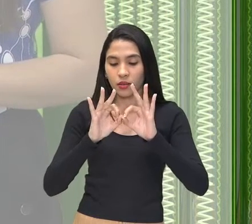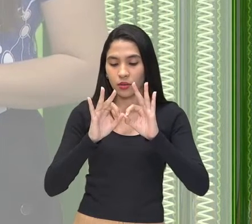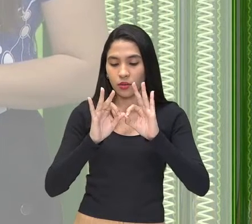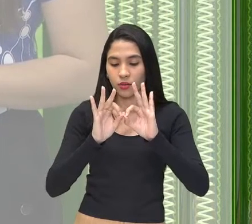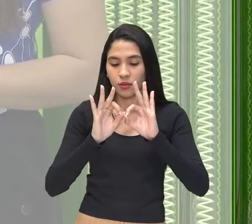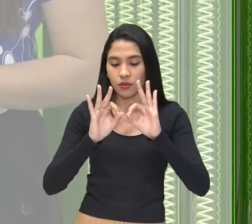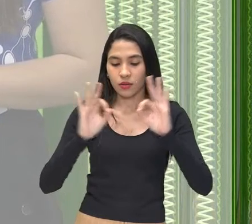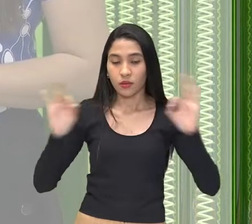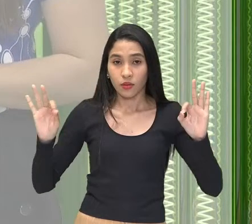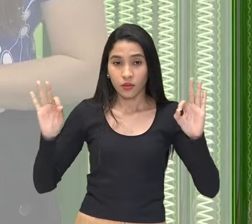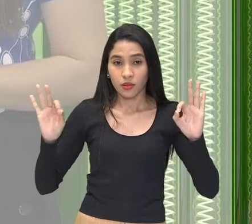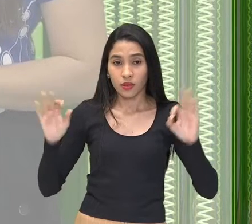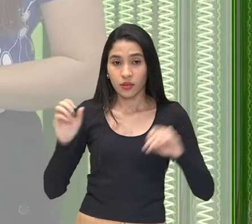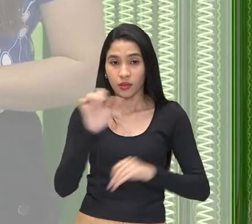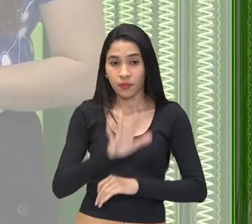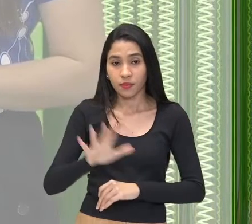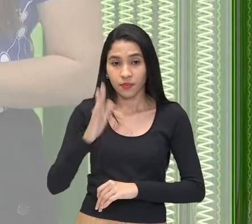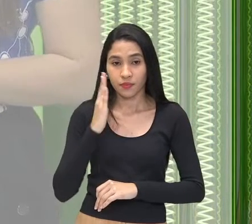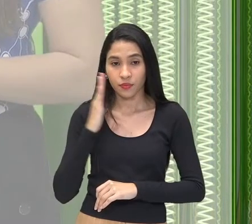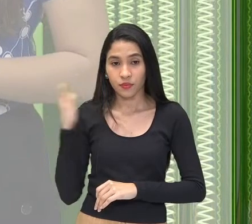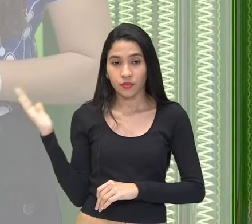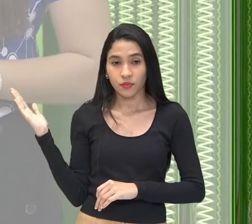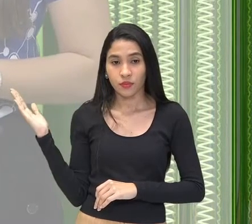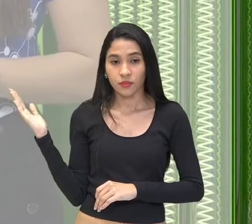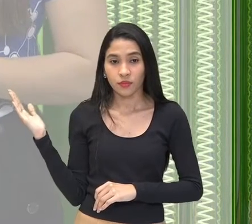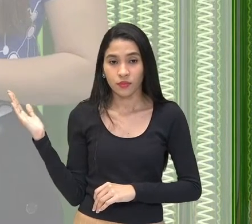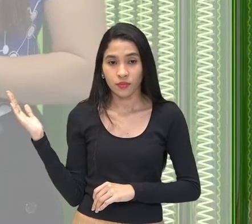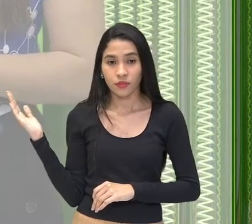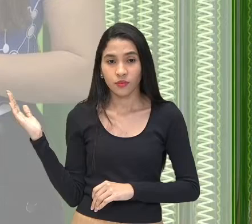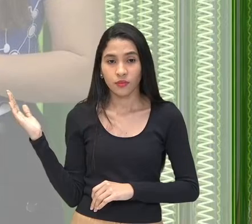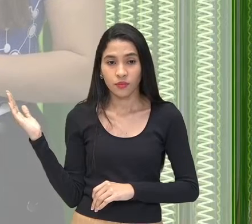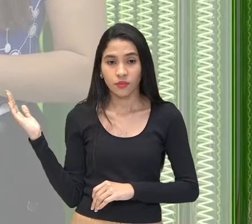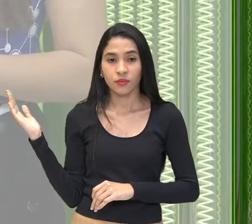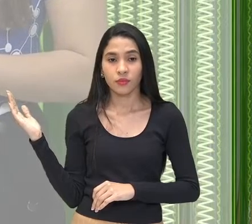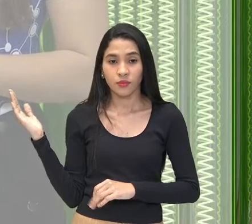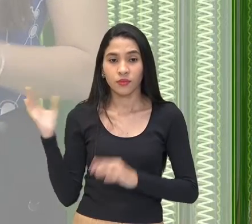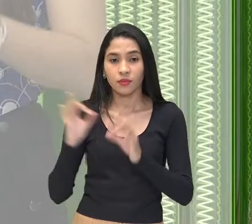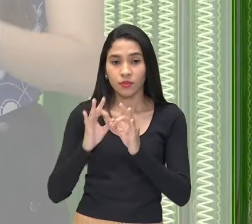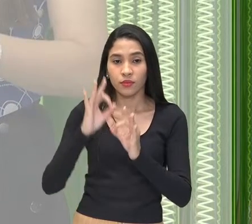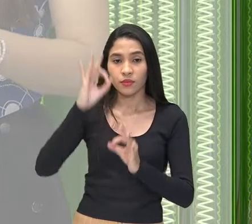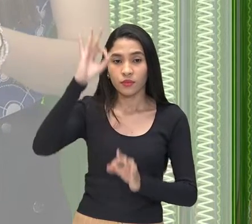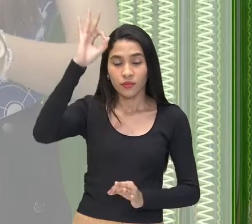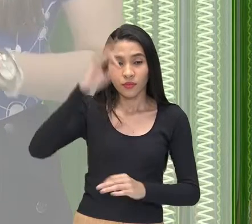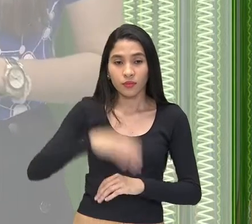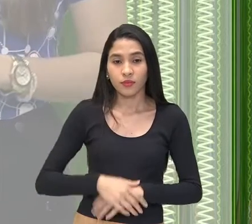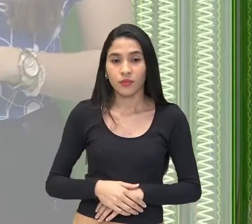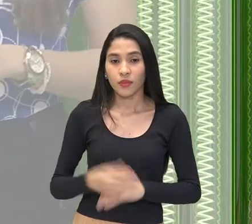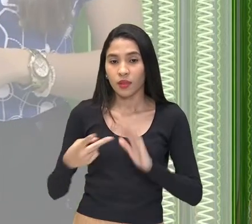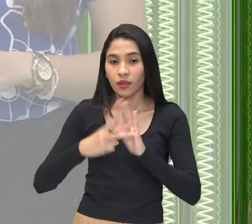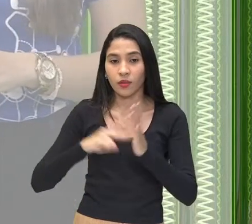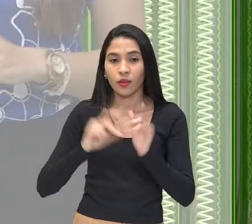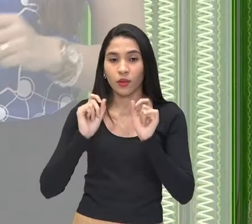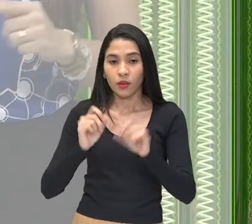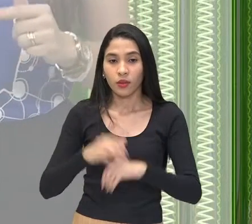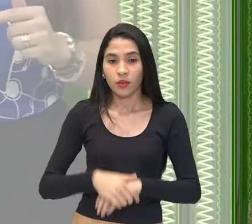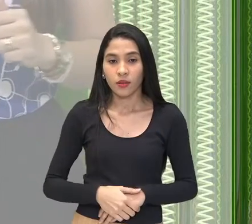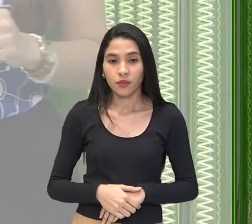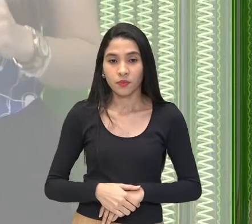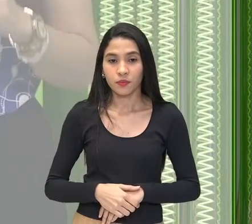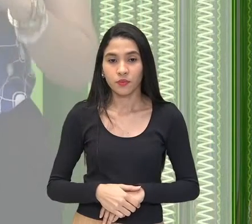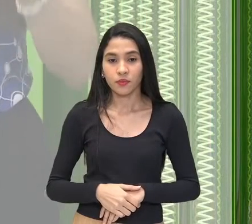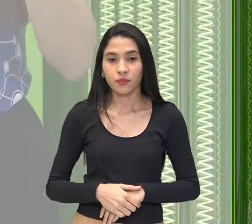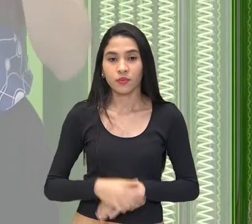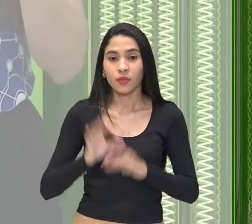a gente observa aqui, ó, quanto mais longe do nível do mar, maior a altitude. E o que isso tem a ver com a pressão?